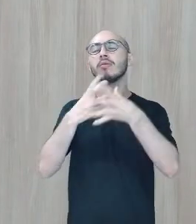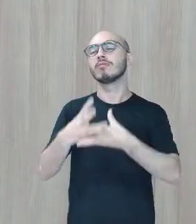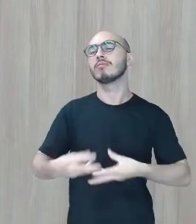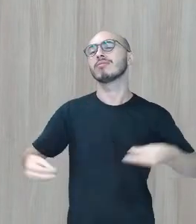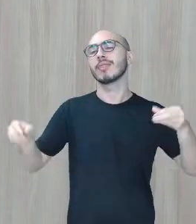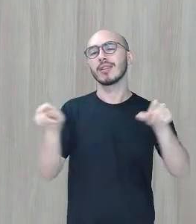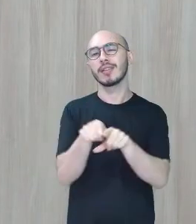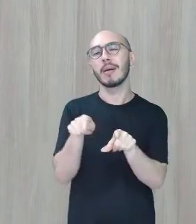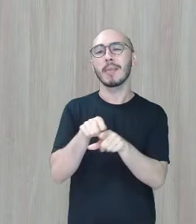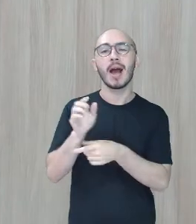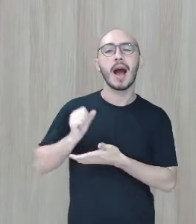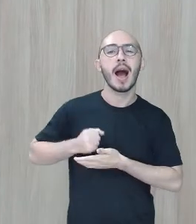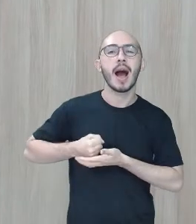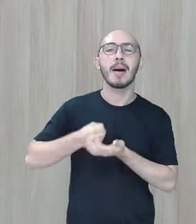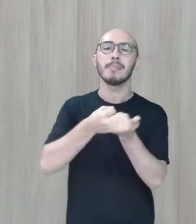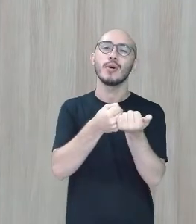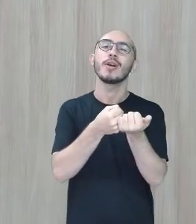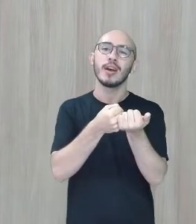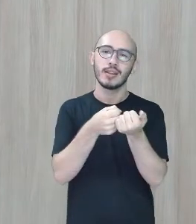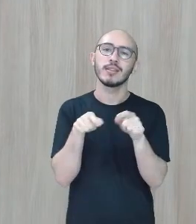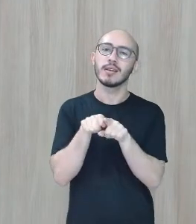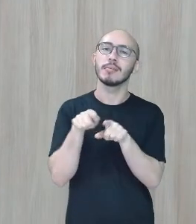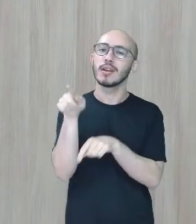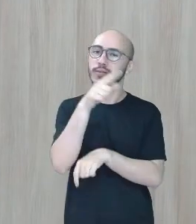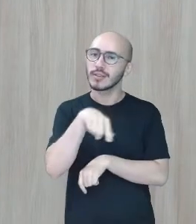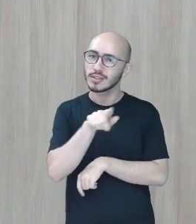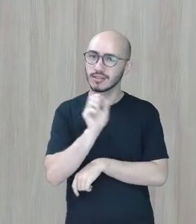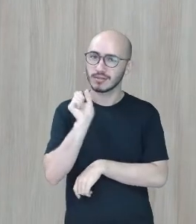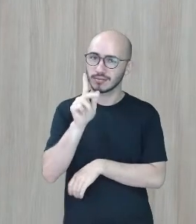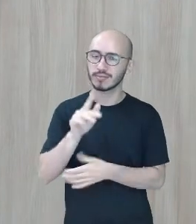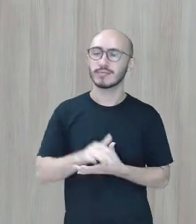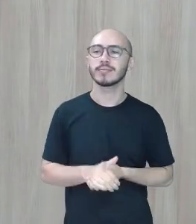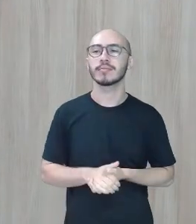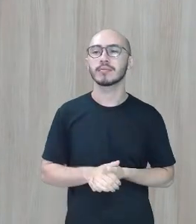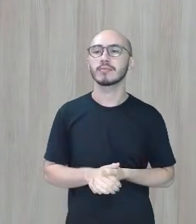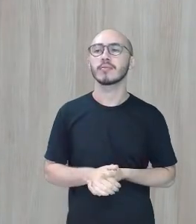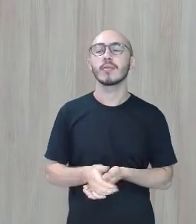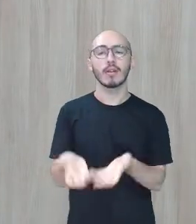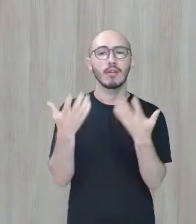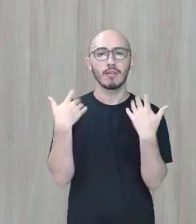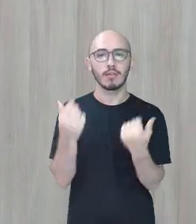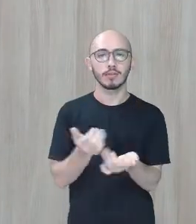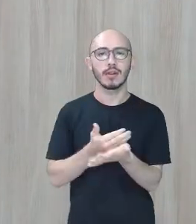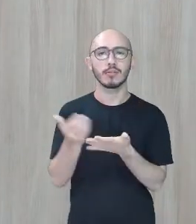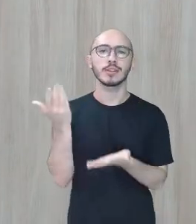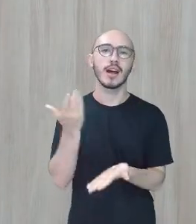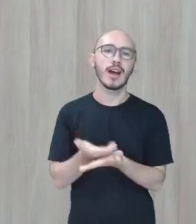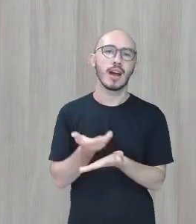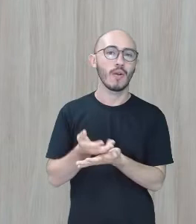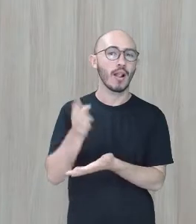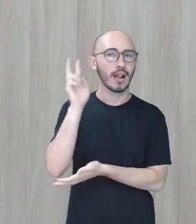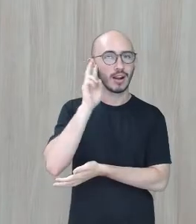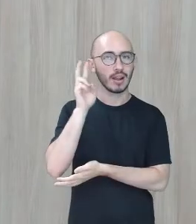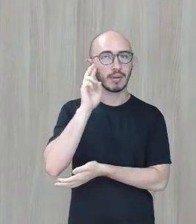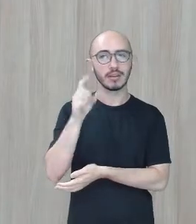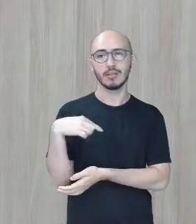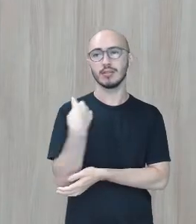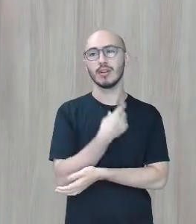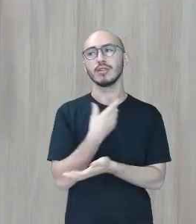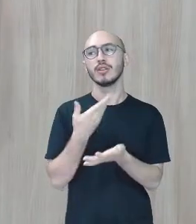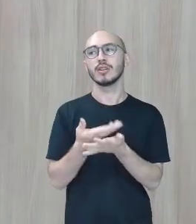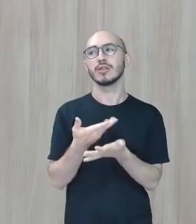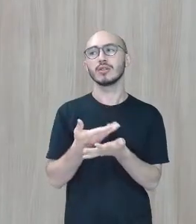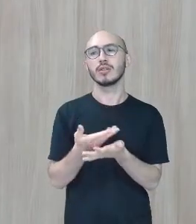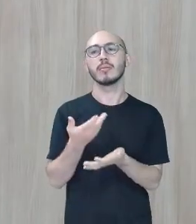dúvidas e dar um suporte total a você, certo? Então vamos para a nossa aula, vamos relembrar aí o que foi que a gente